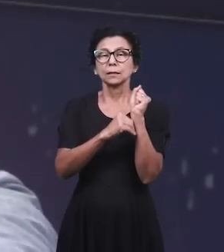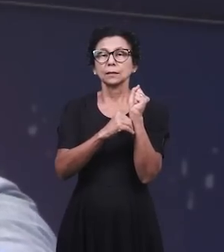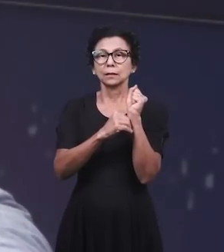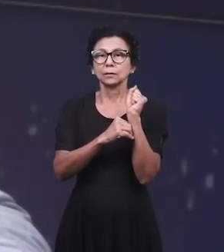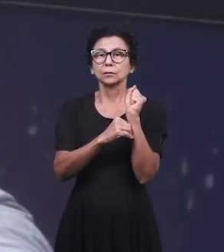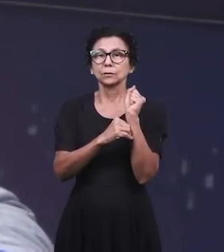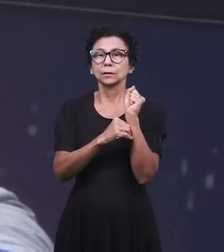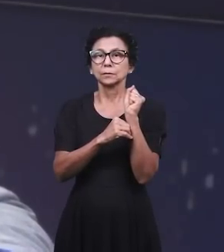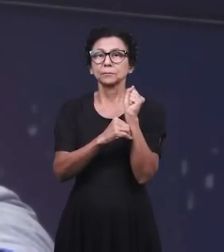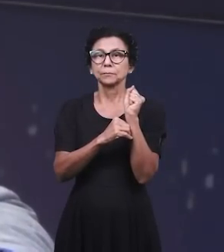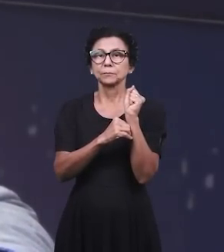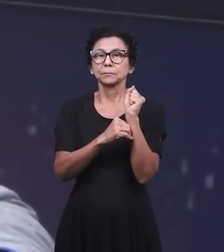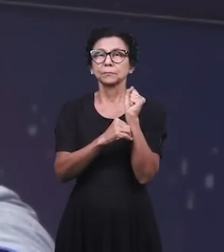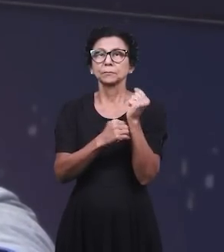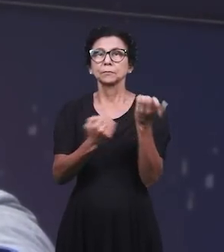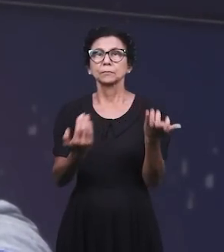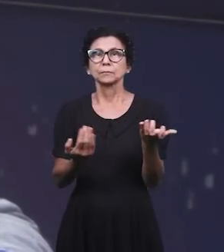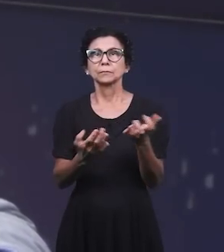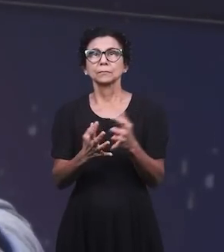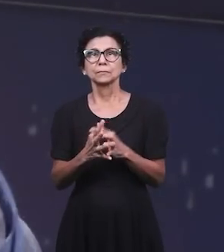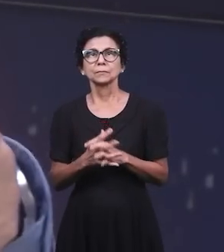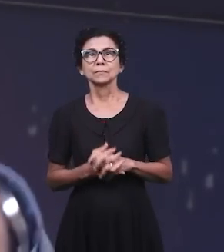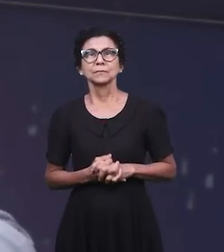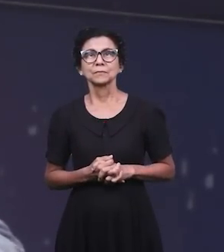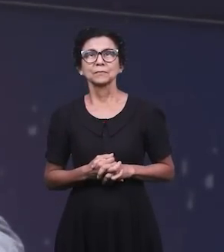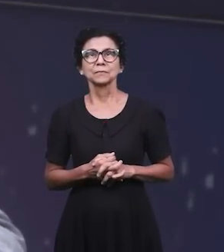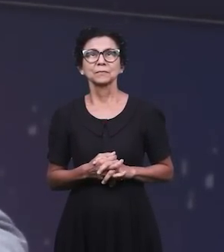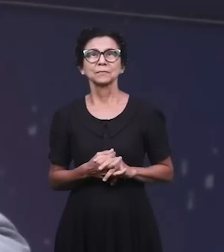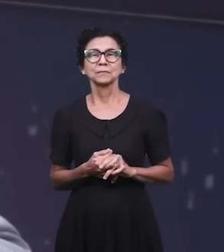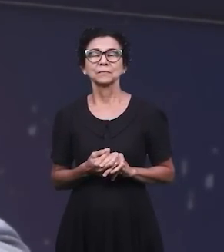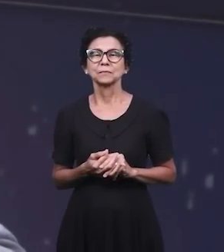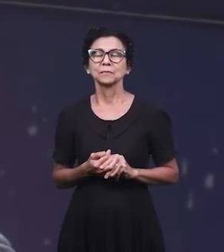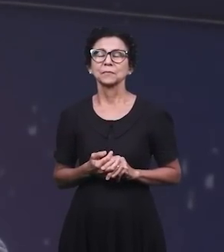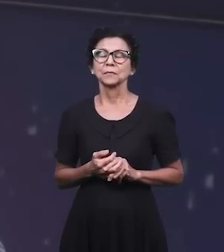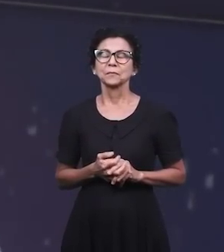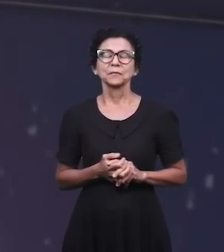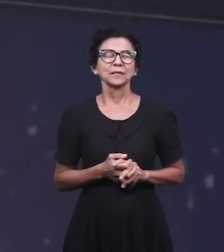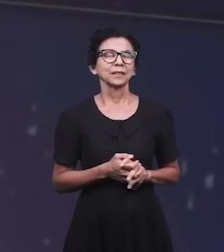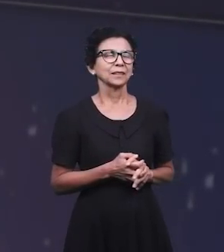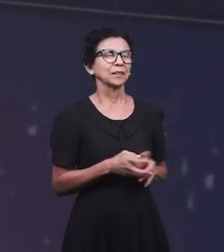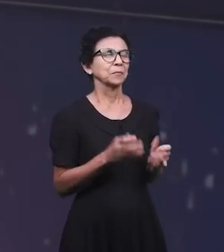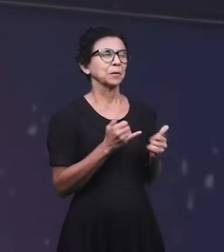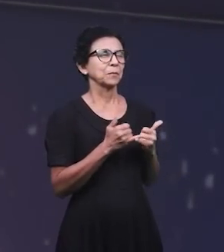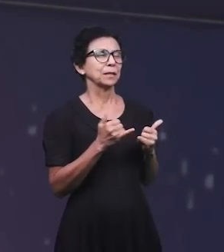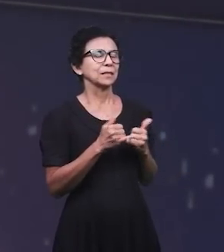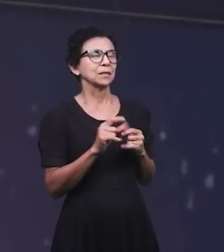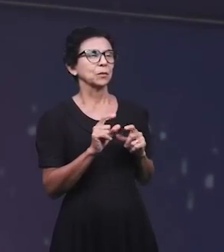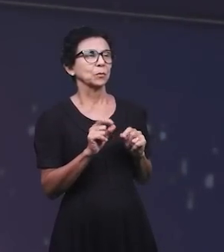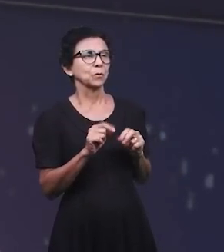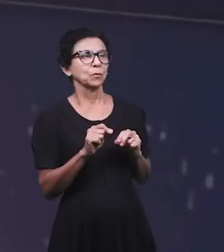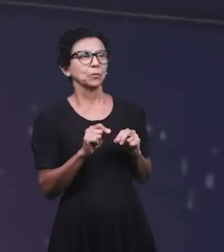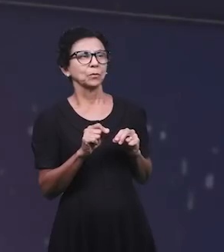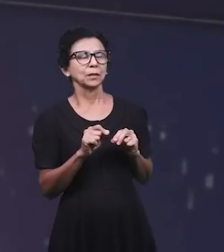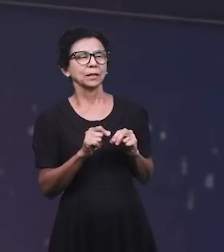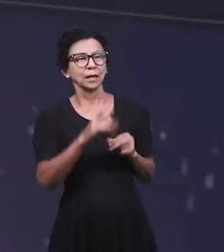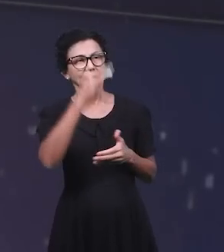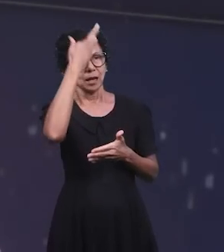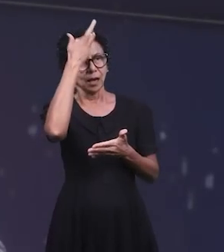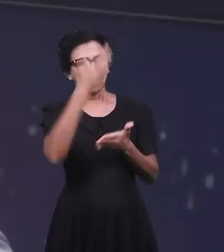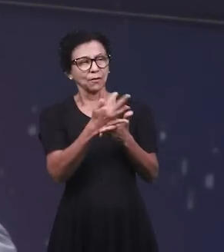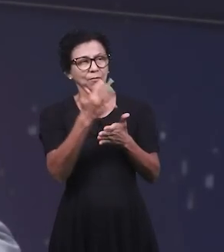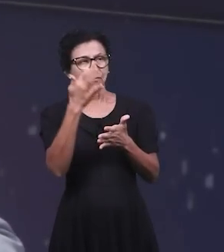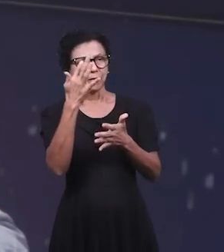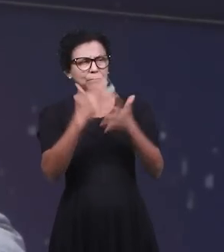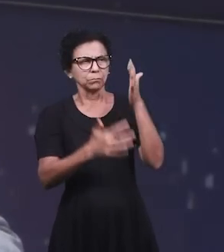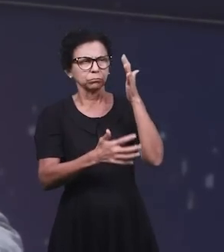outro é a integridade, que tem muito a ver com fé sem ruído, né? Tem muito a ver, assim, a integridade significa o